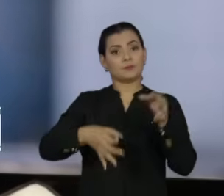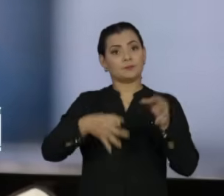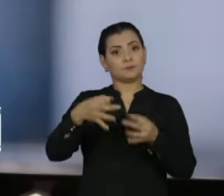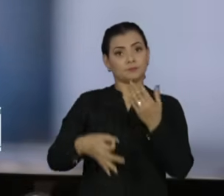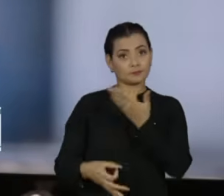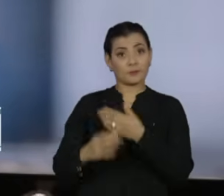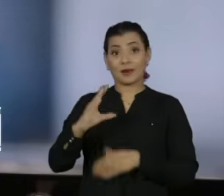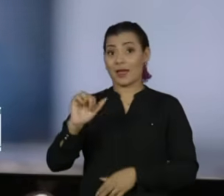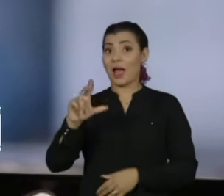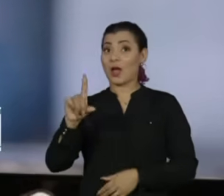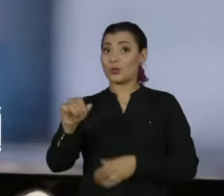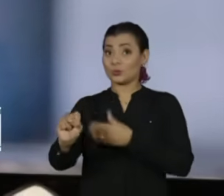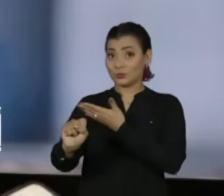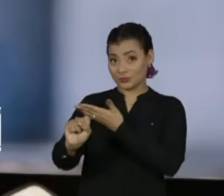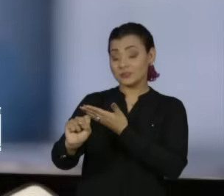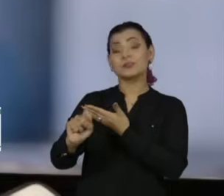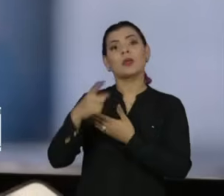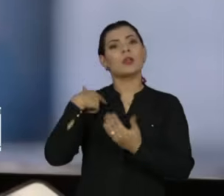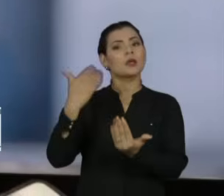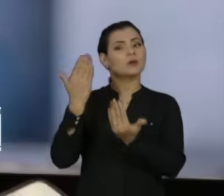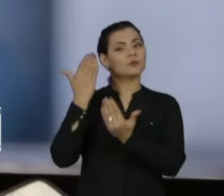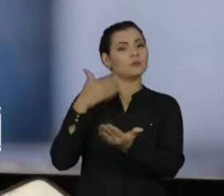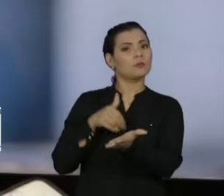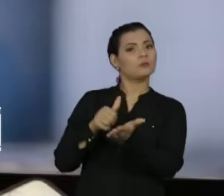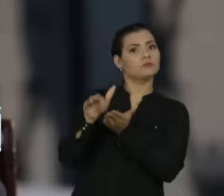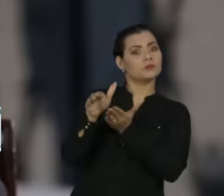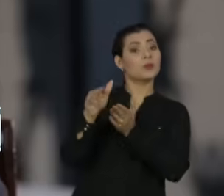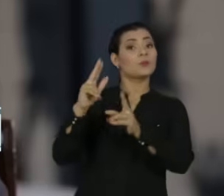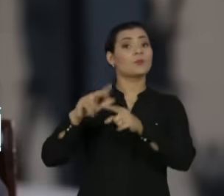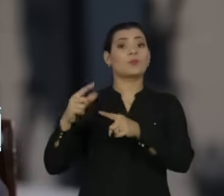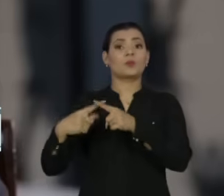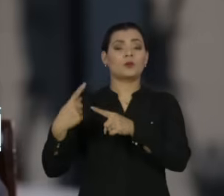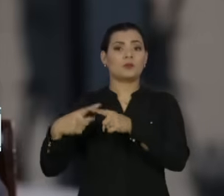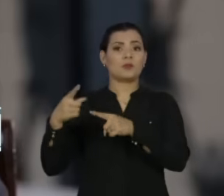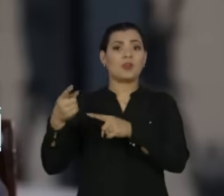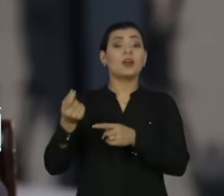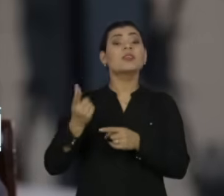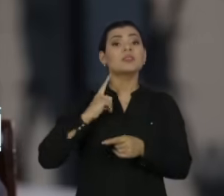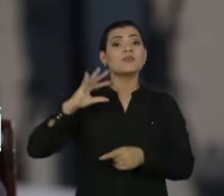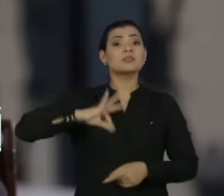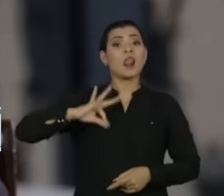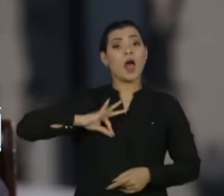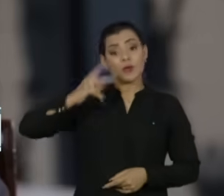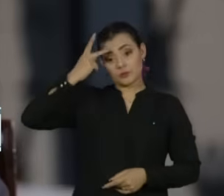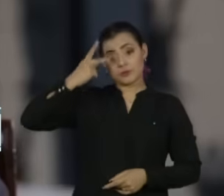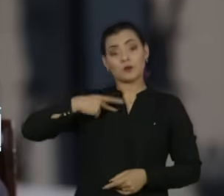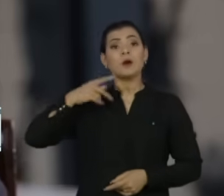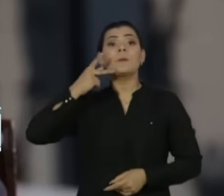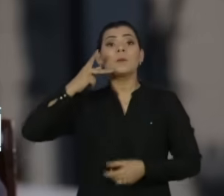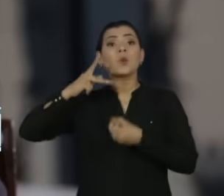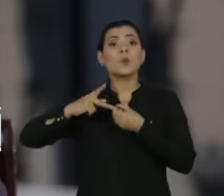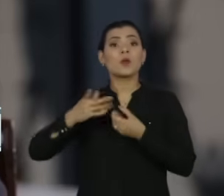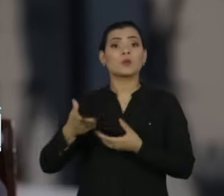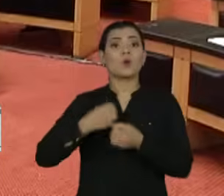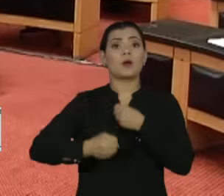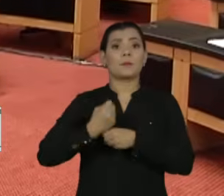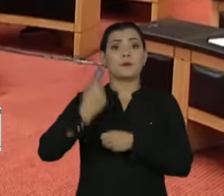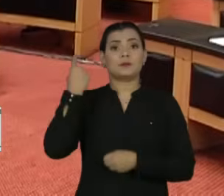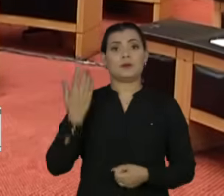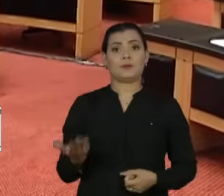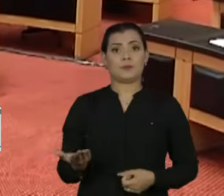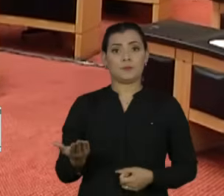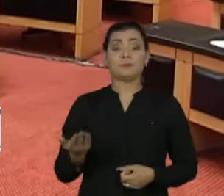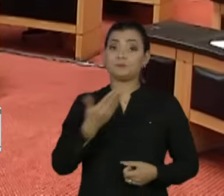Moisés, afastado por suspeita de crime de responsabilidade ao conceder aumento aos procuradores do estado no ano passado.